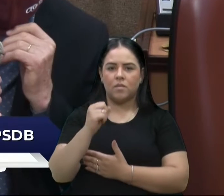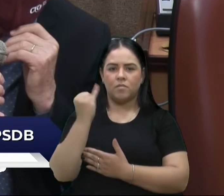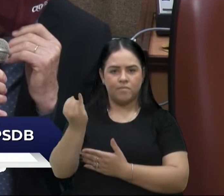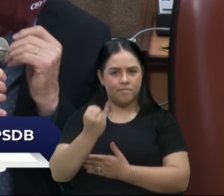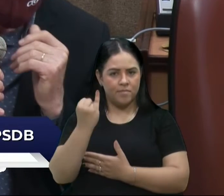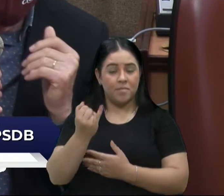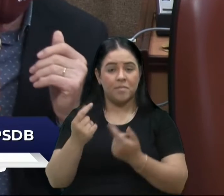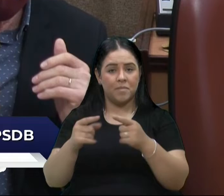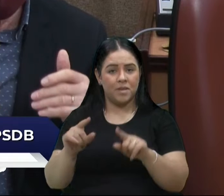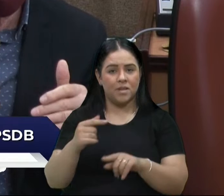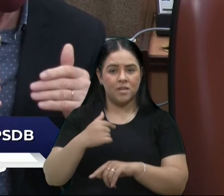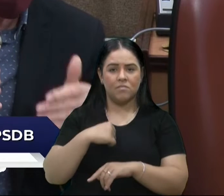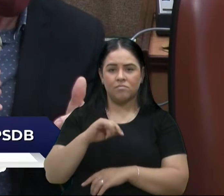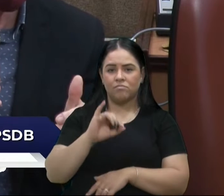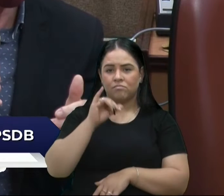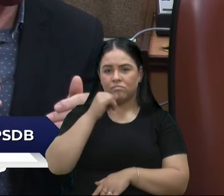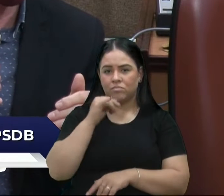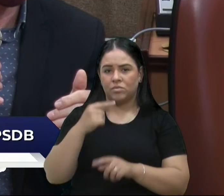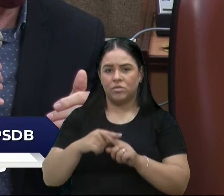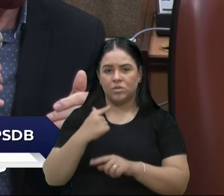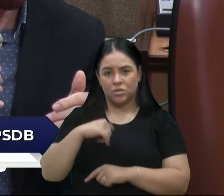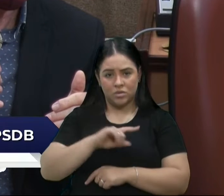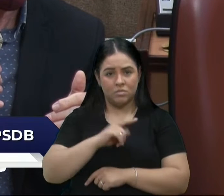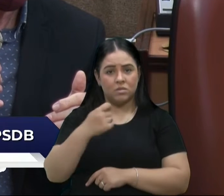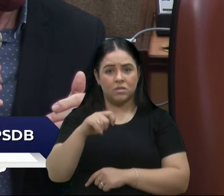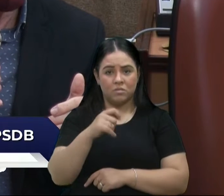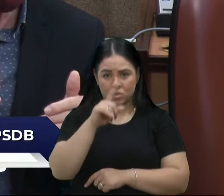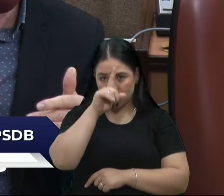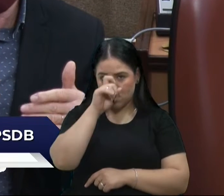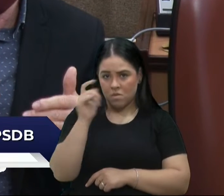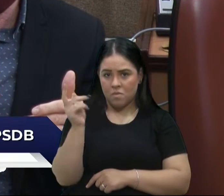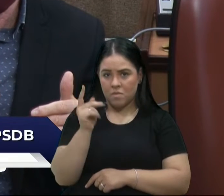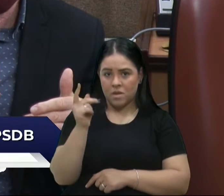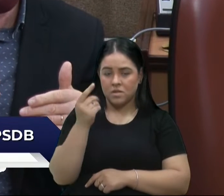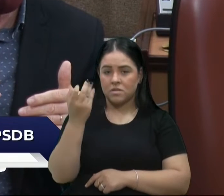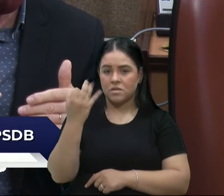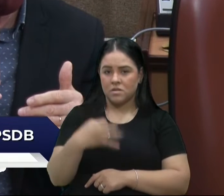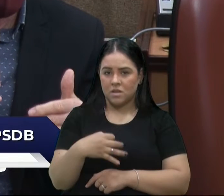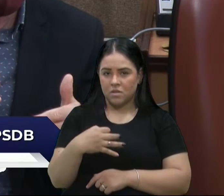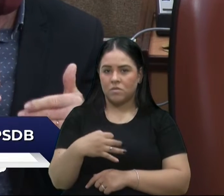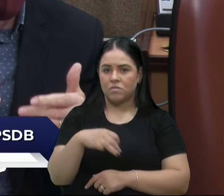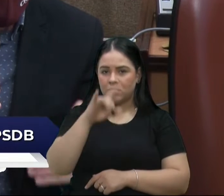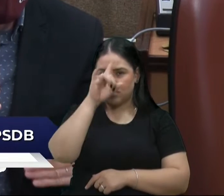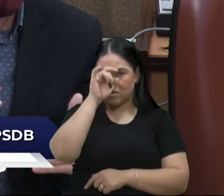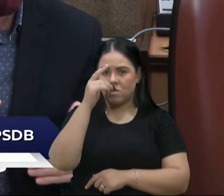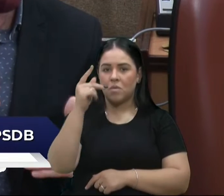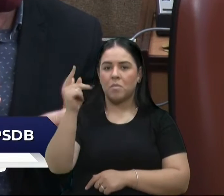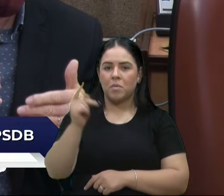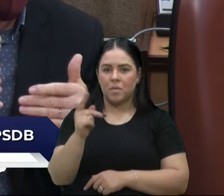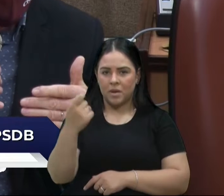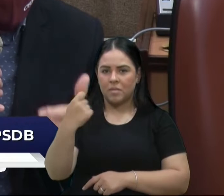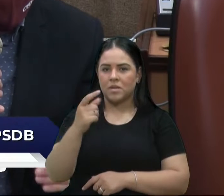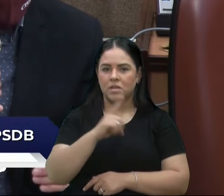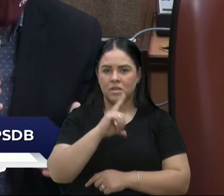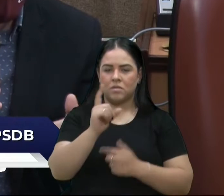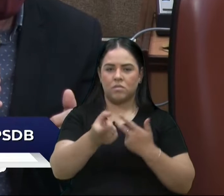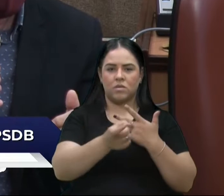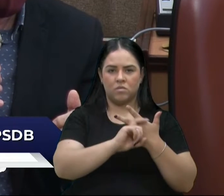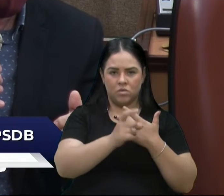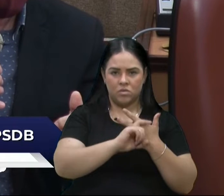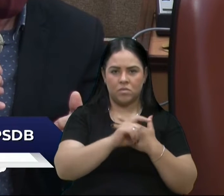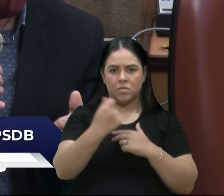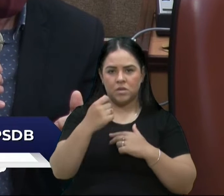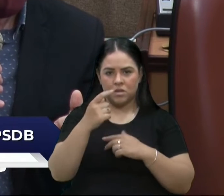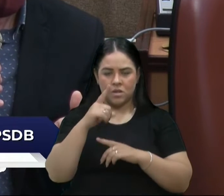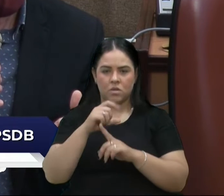triste, porque nós precisamos do Hospital Pompeia. E tenho certeza que o Hospital Pompeia precisa do executivo, precisa da